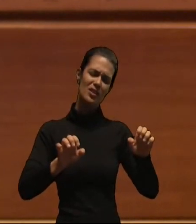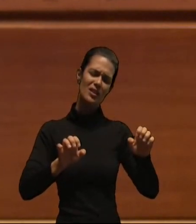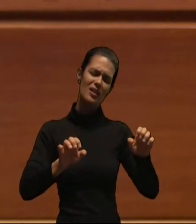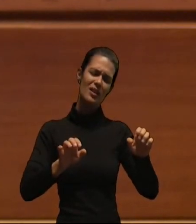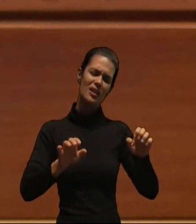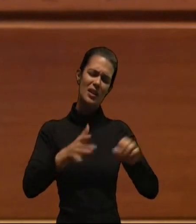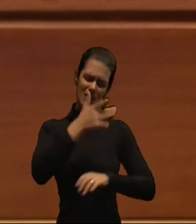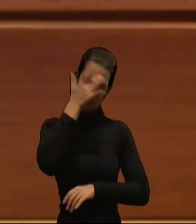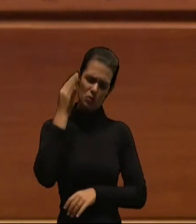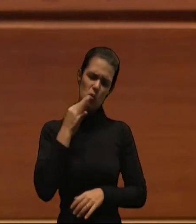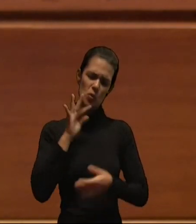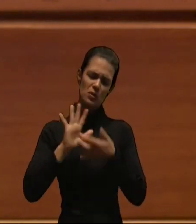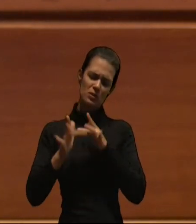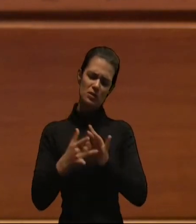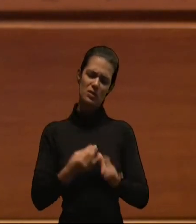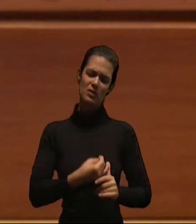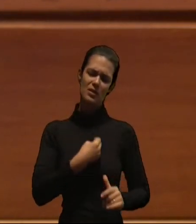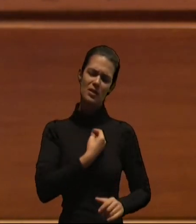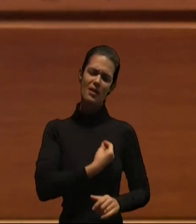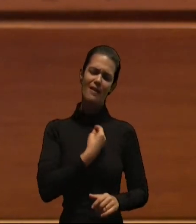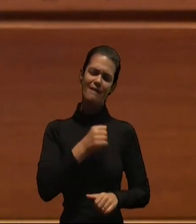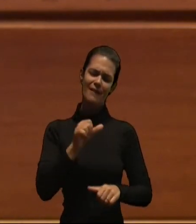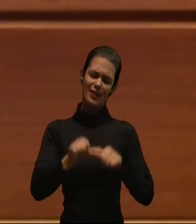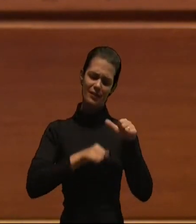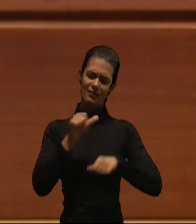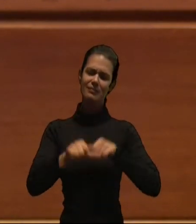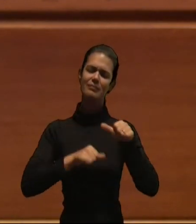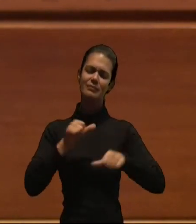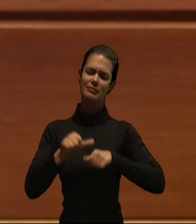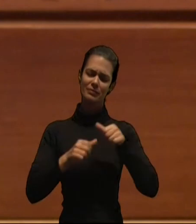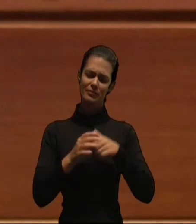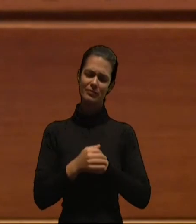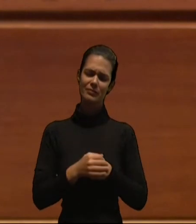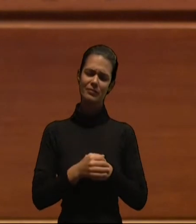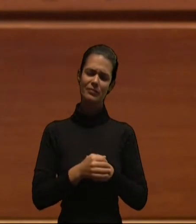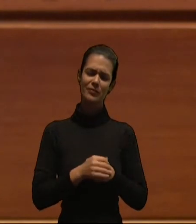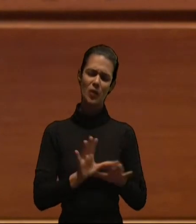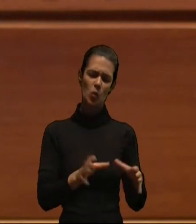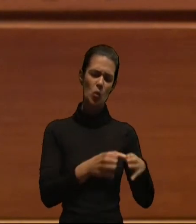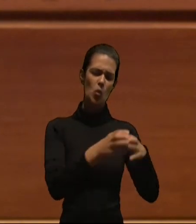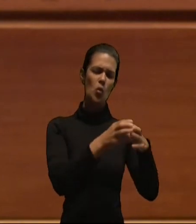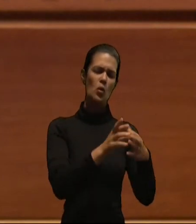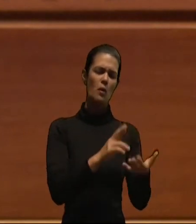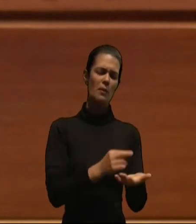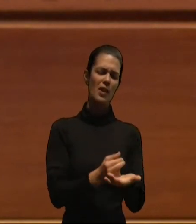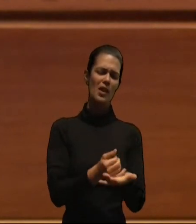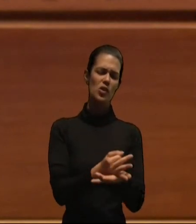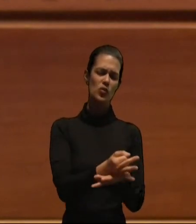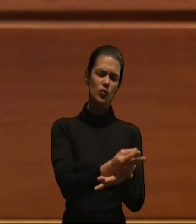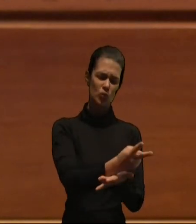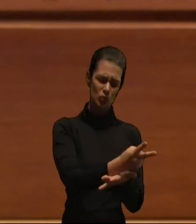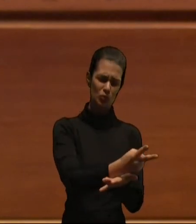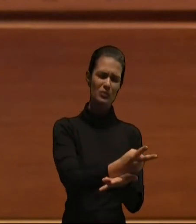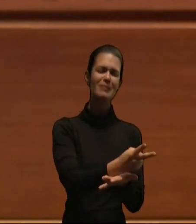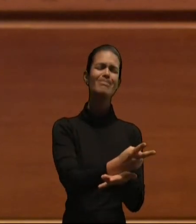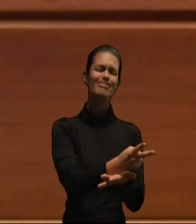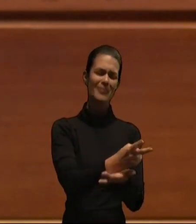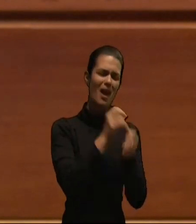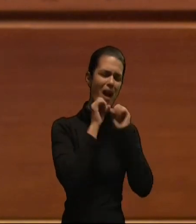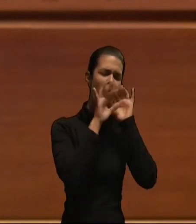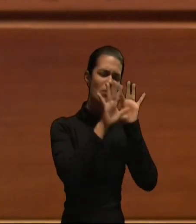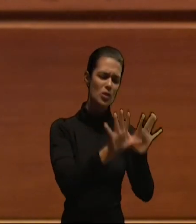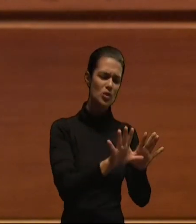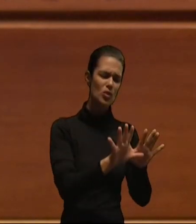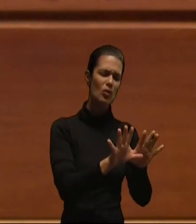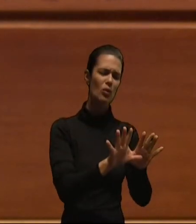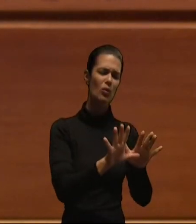e glória do nome do Senhor. Ó Pai, abençoe aquele povo ali do Riacho Fundo 2, visite, Senhor, aquelas casas, aqueles